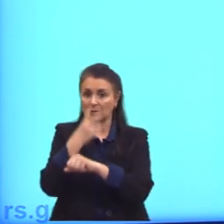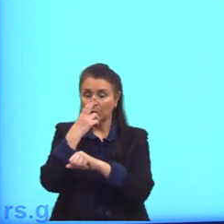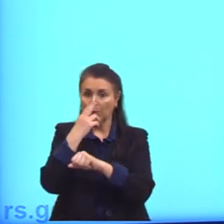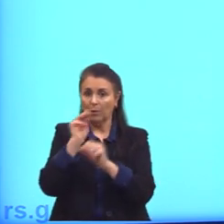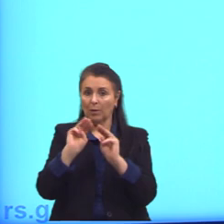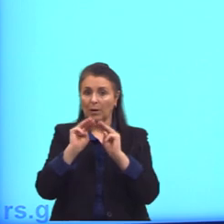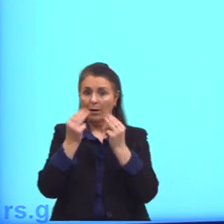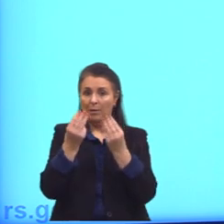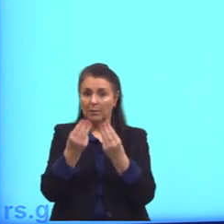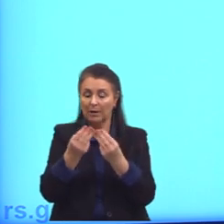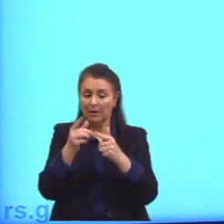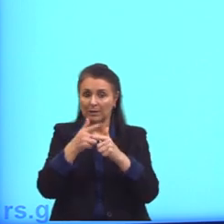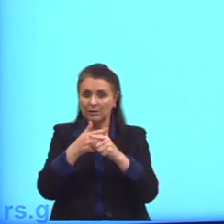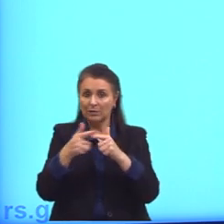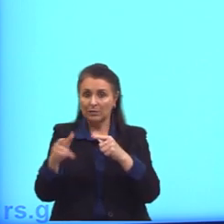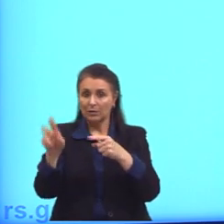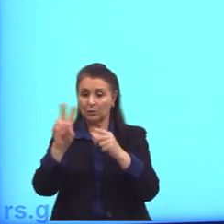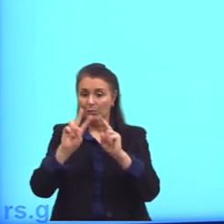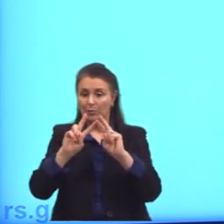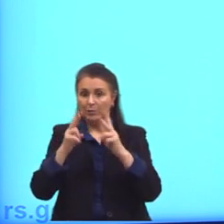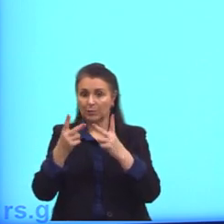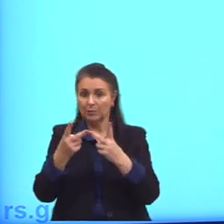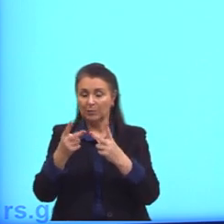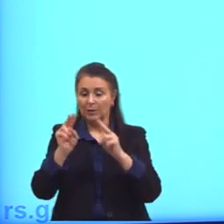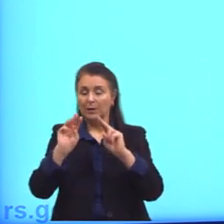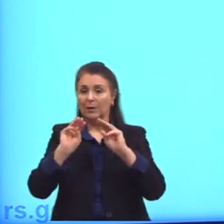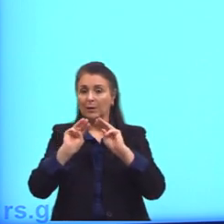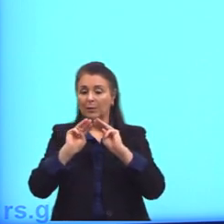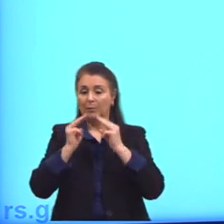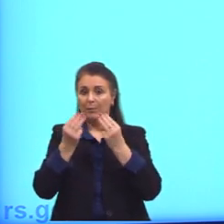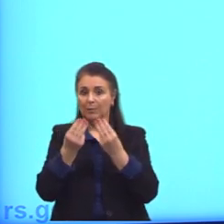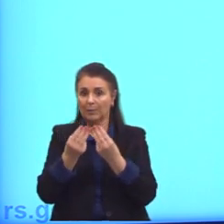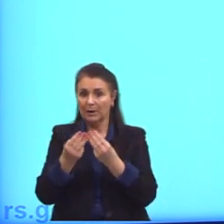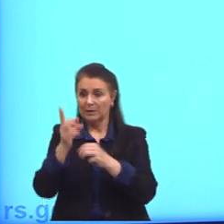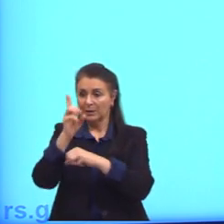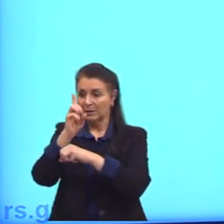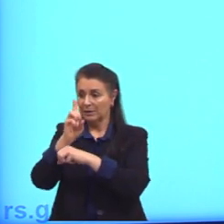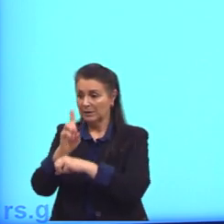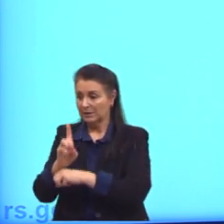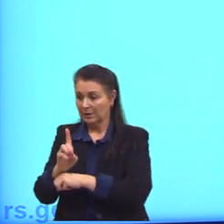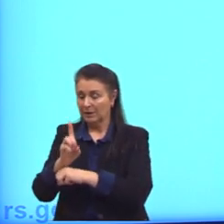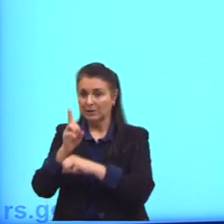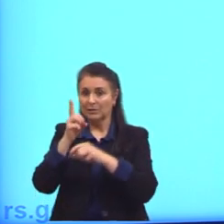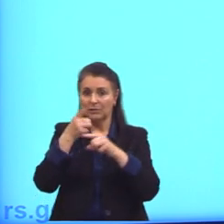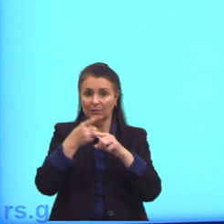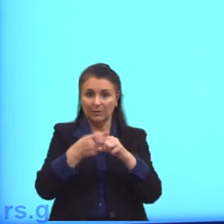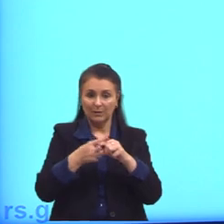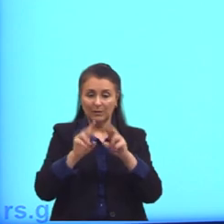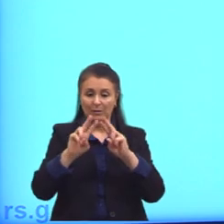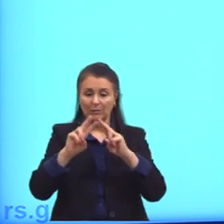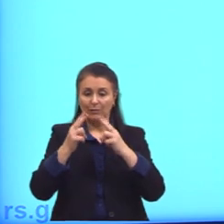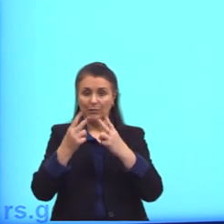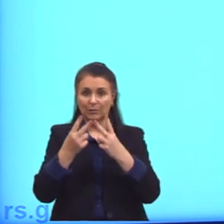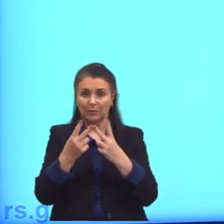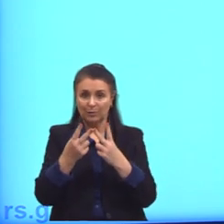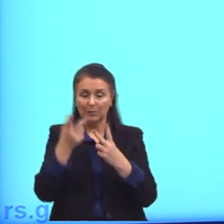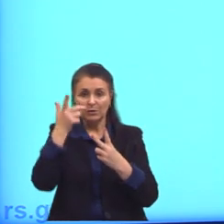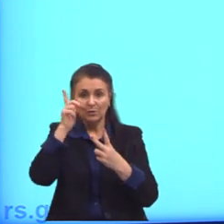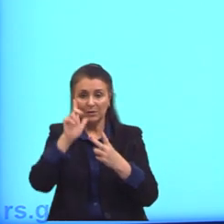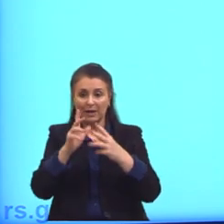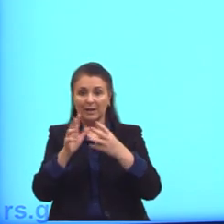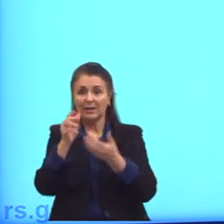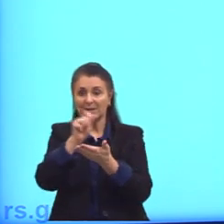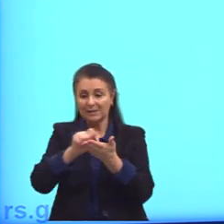a massa dividido pelo volume massa né Igual a densidade multiplicado pelo volume então a gente consegue escrever o